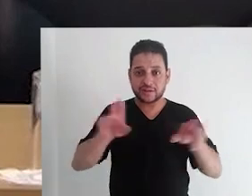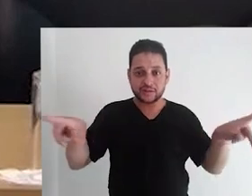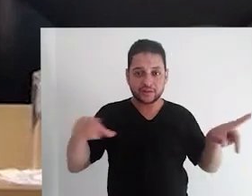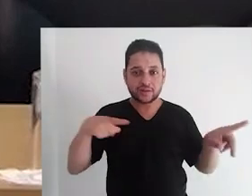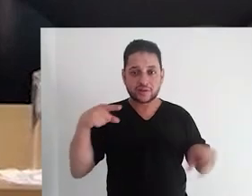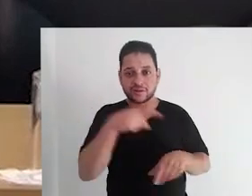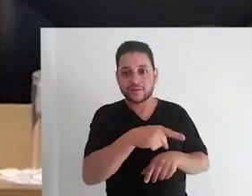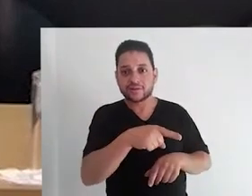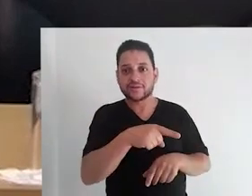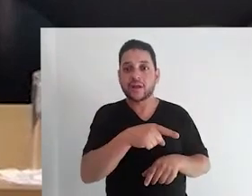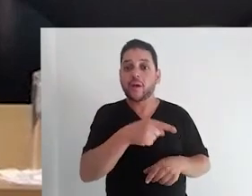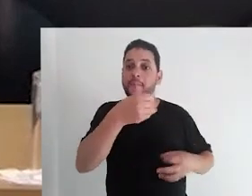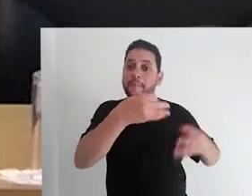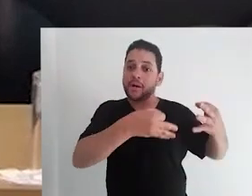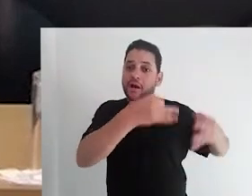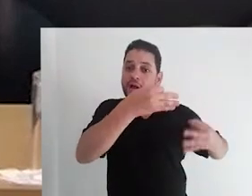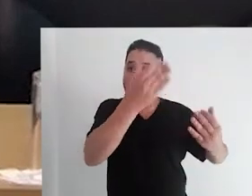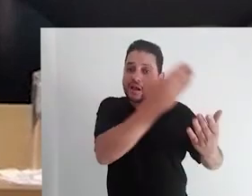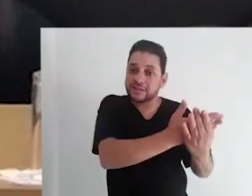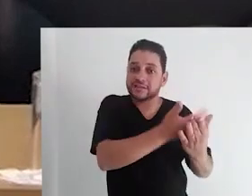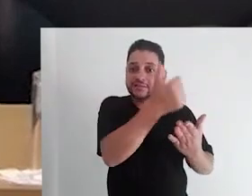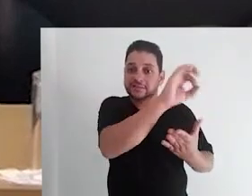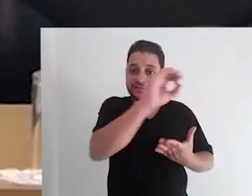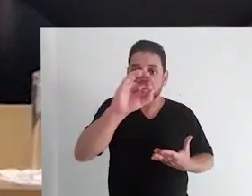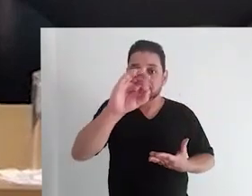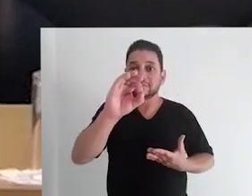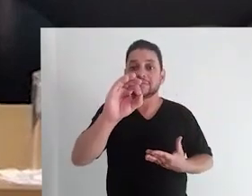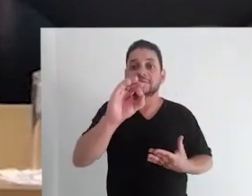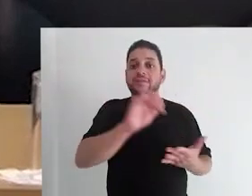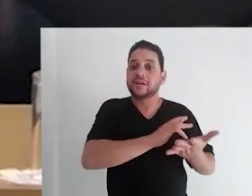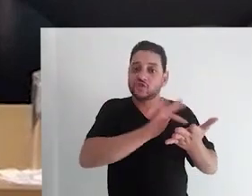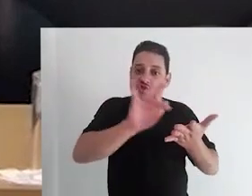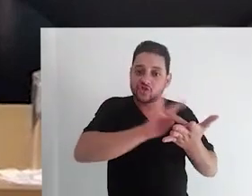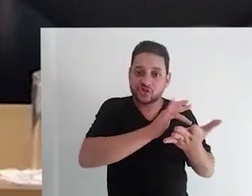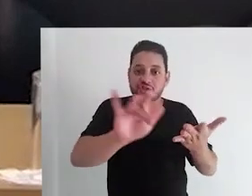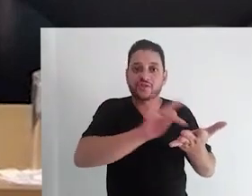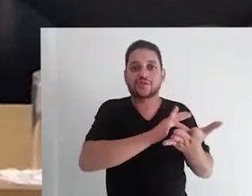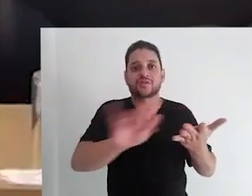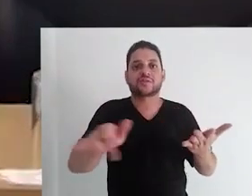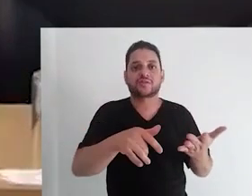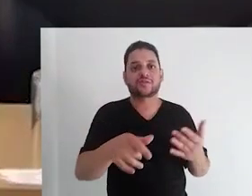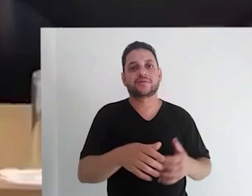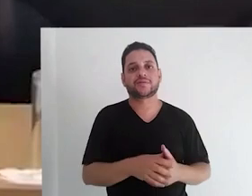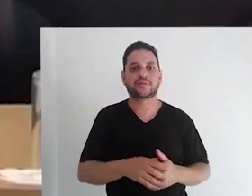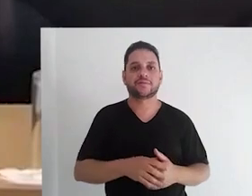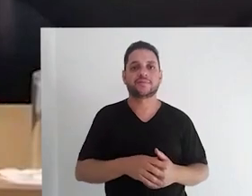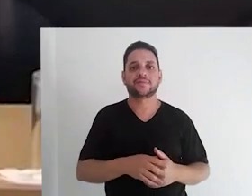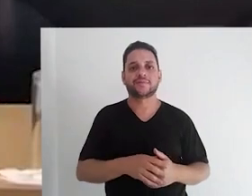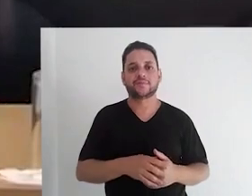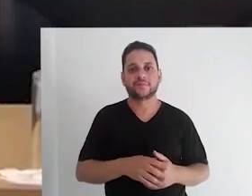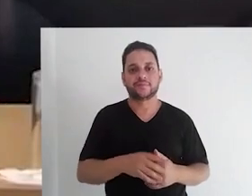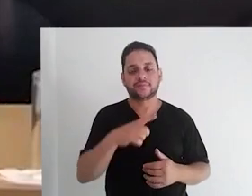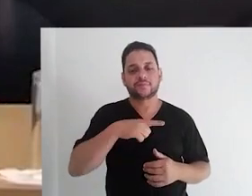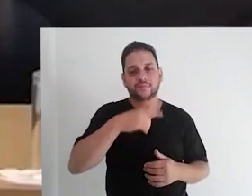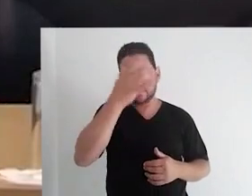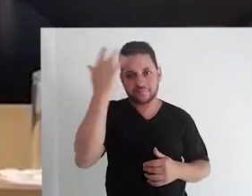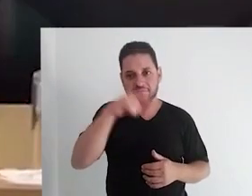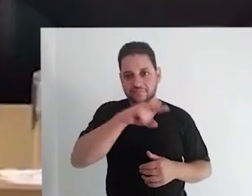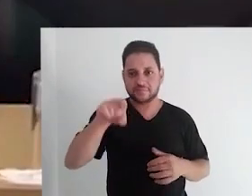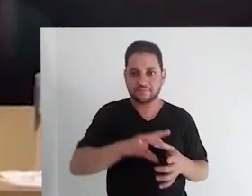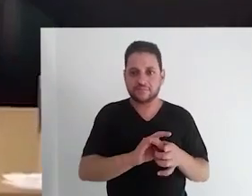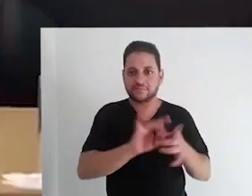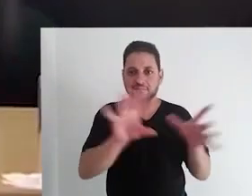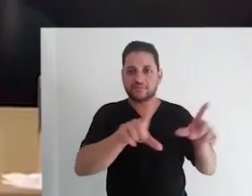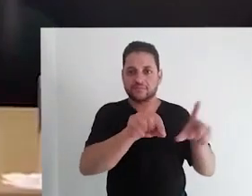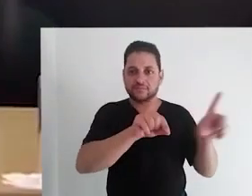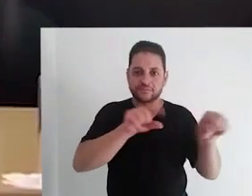é o processo 100% digital, que é escolhido livremente pelas partes, nada disso é imposto, porque a gente sabe que nós vivemos um país